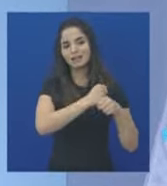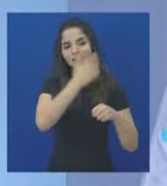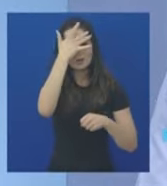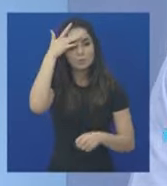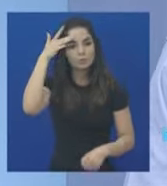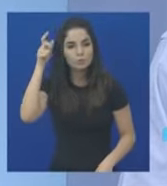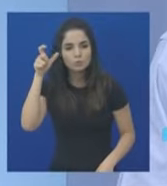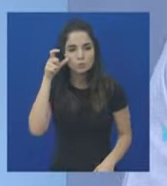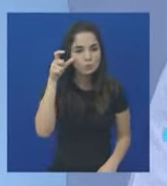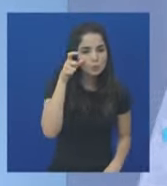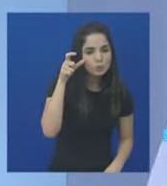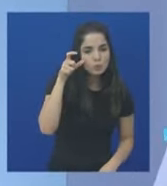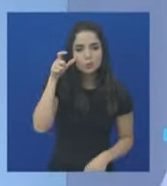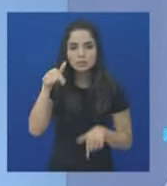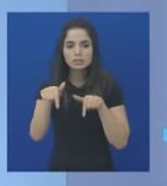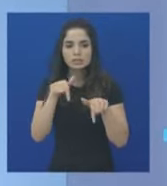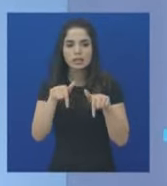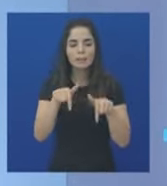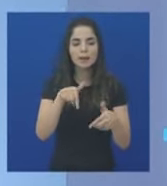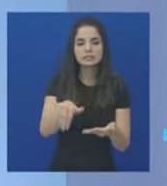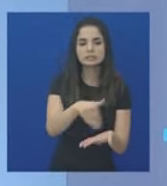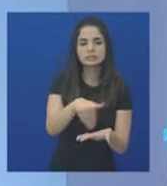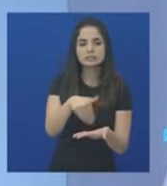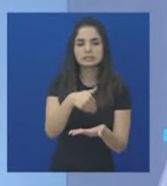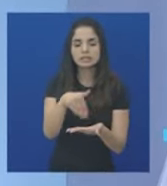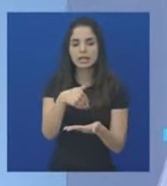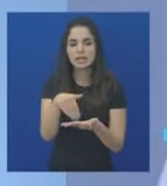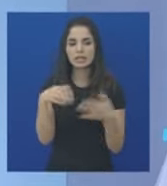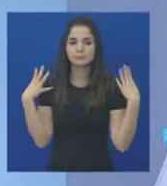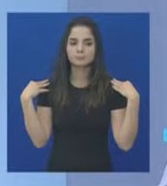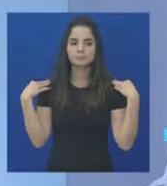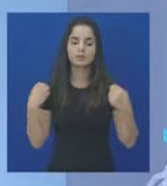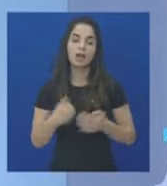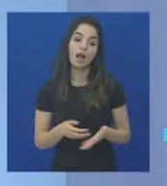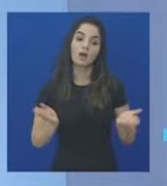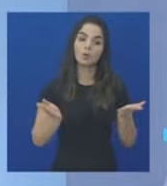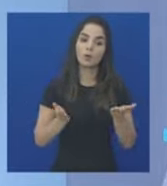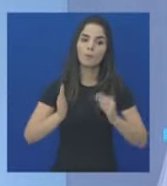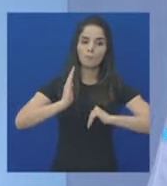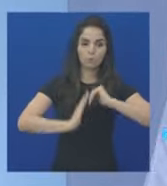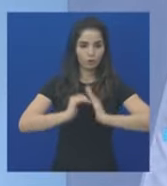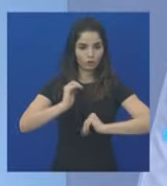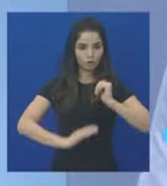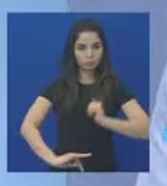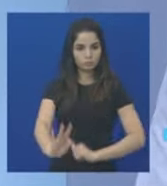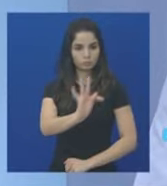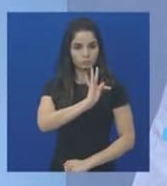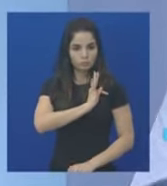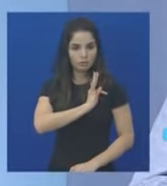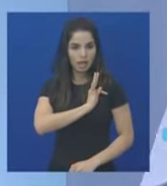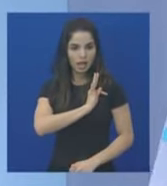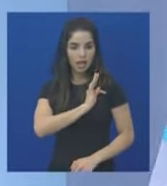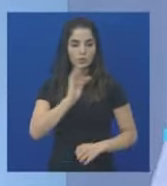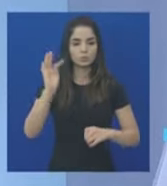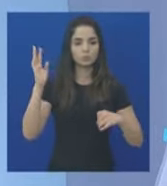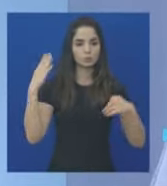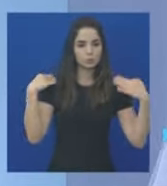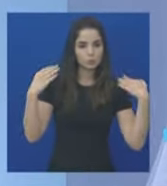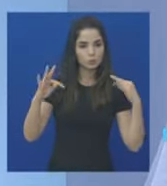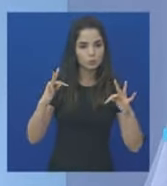secretários de turismo. Agora nós vamos priorizar um profissional, um técnico em turismo, para que realmente